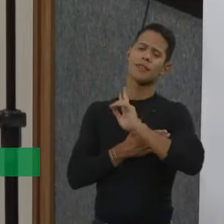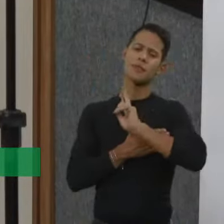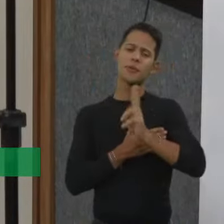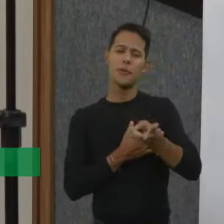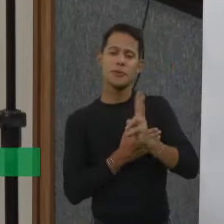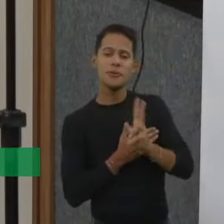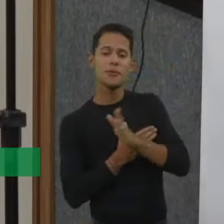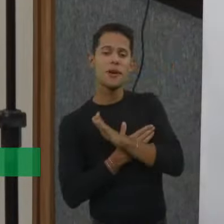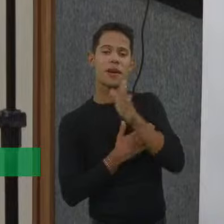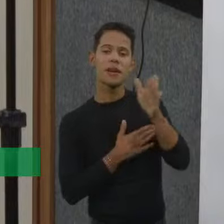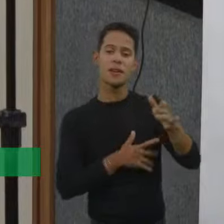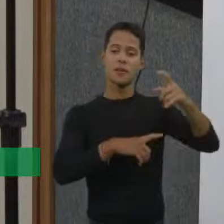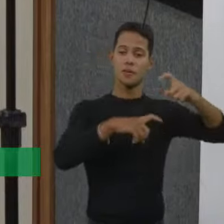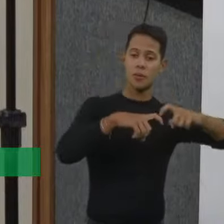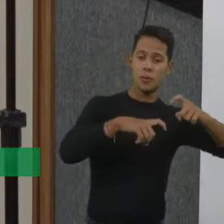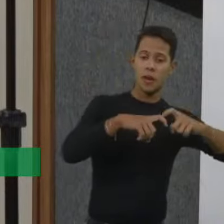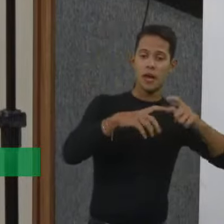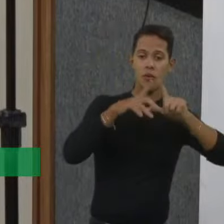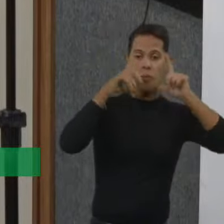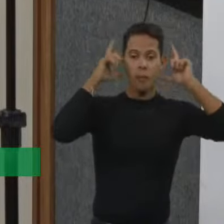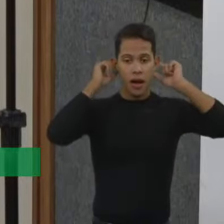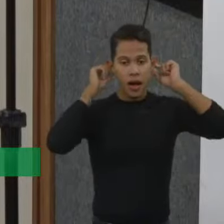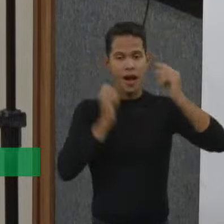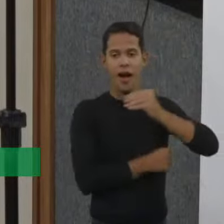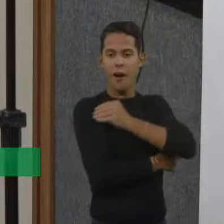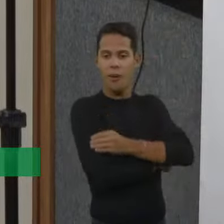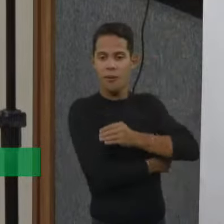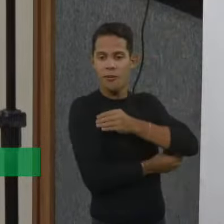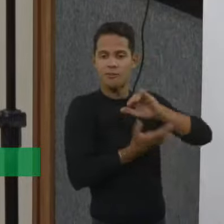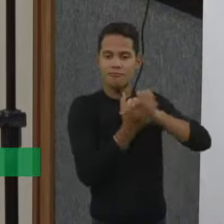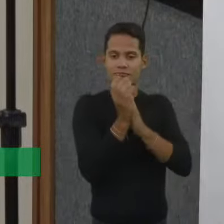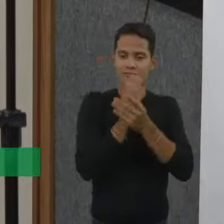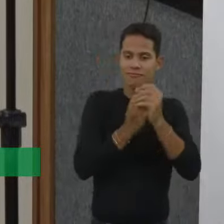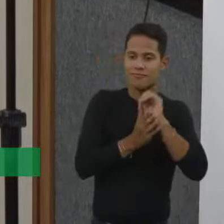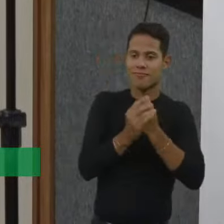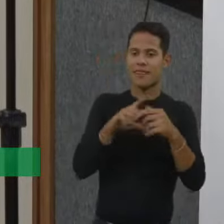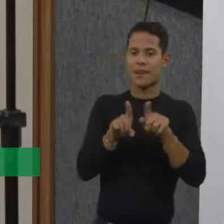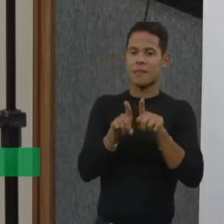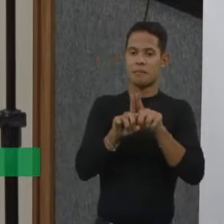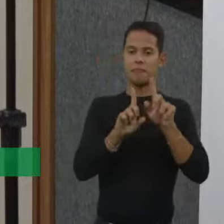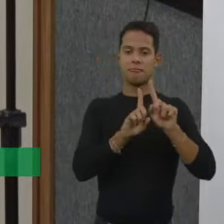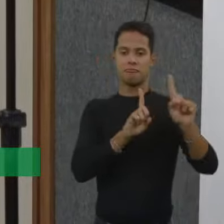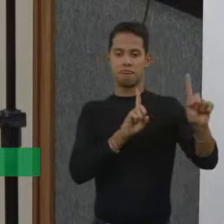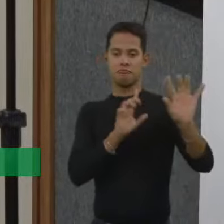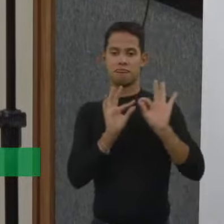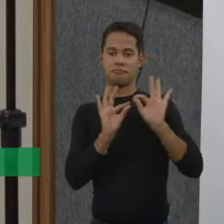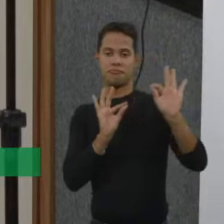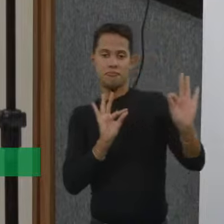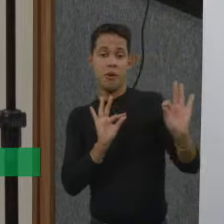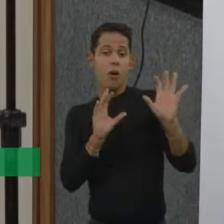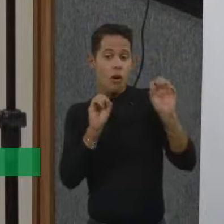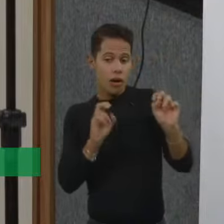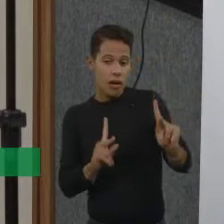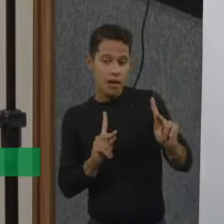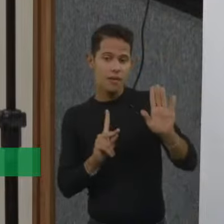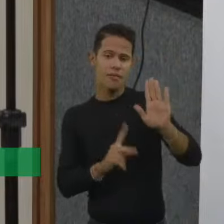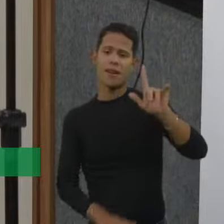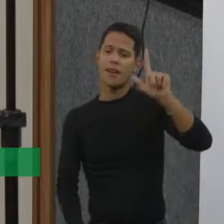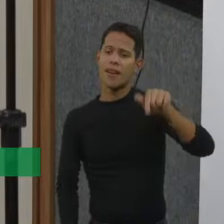médico com cuidado de máscara, de álcool gel, tentando um distanciamento social. Então, é muito